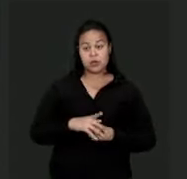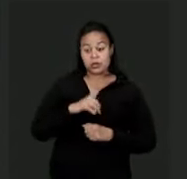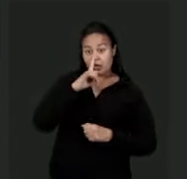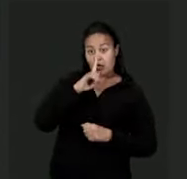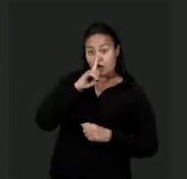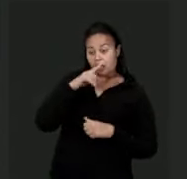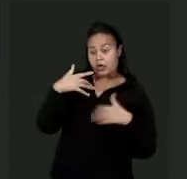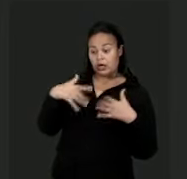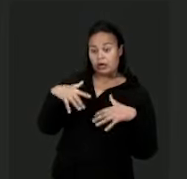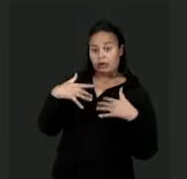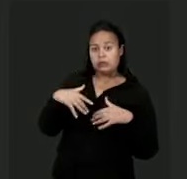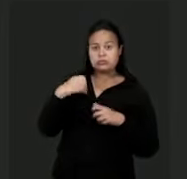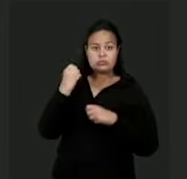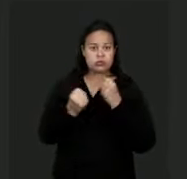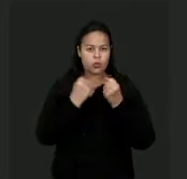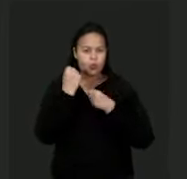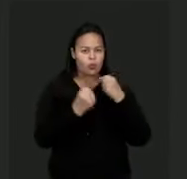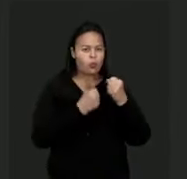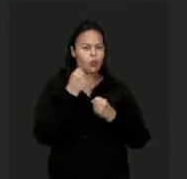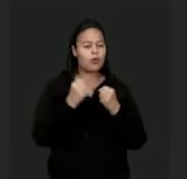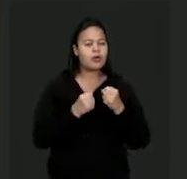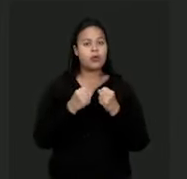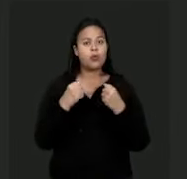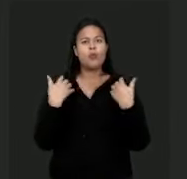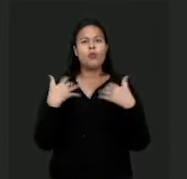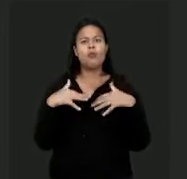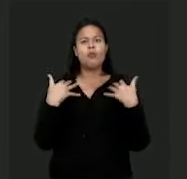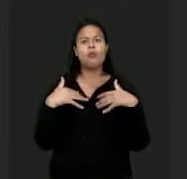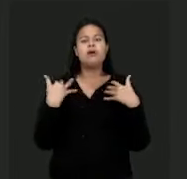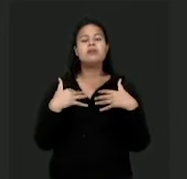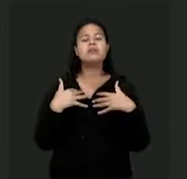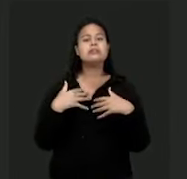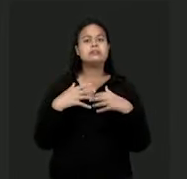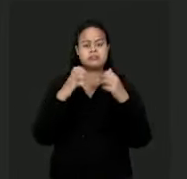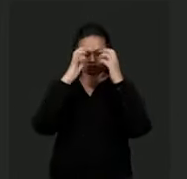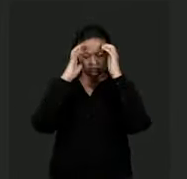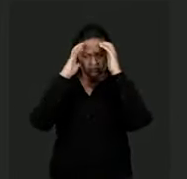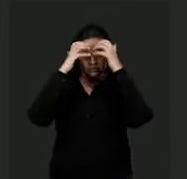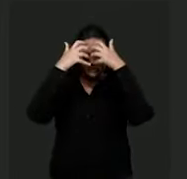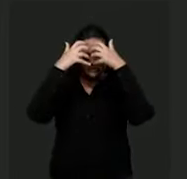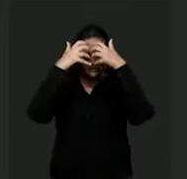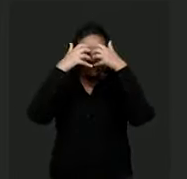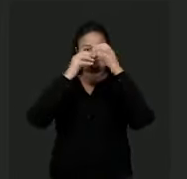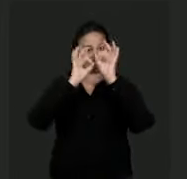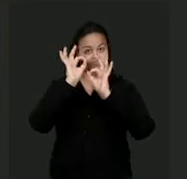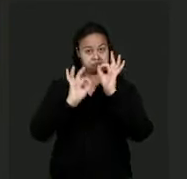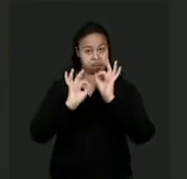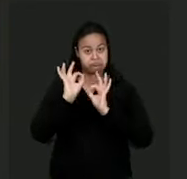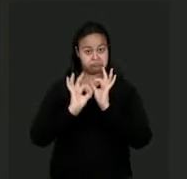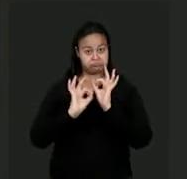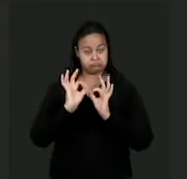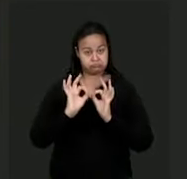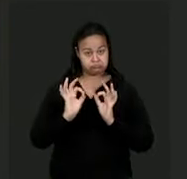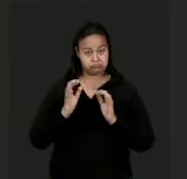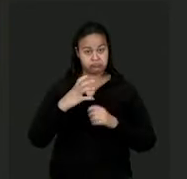se você vai correr ou se você vai ter medo, é o sistema nervoso que vai coordenar essas